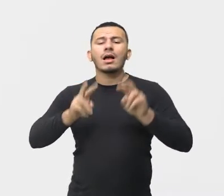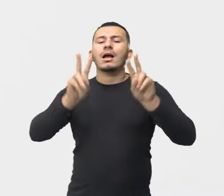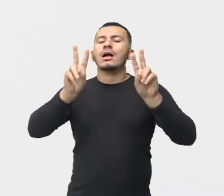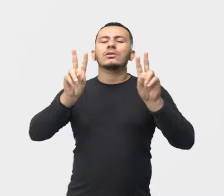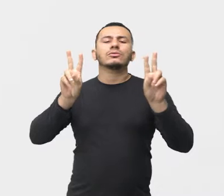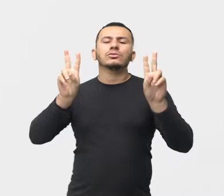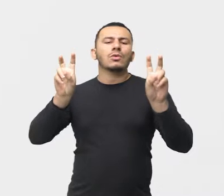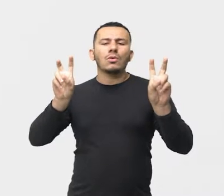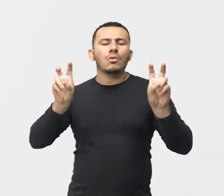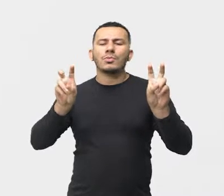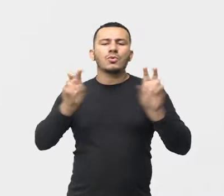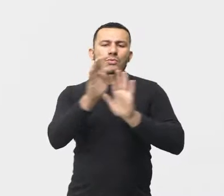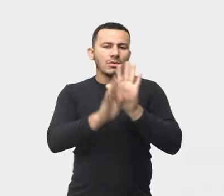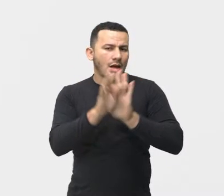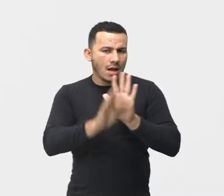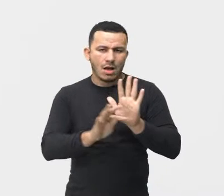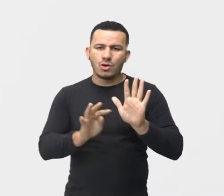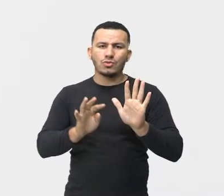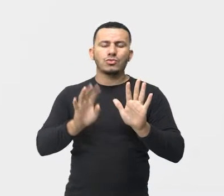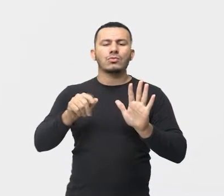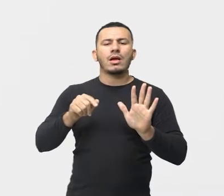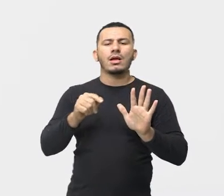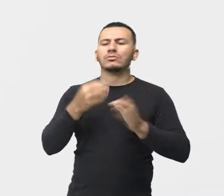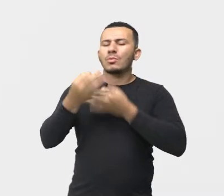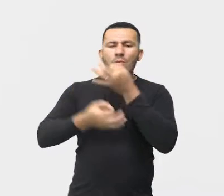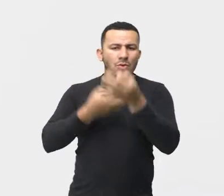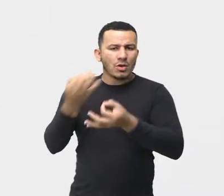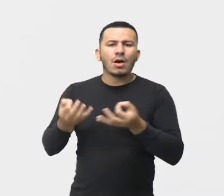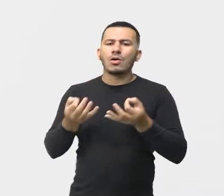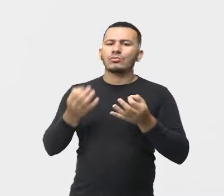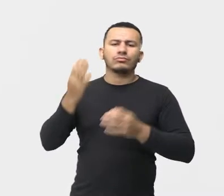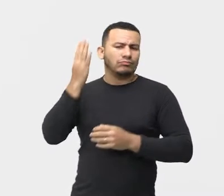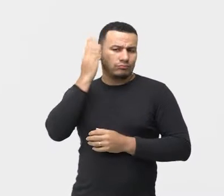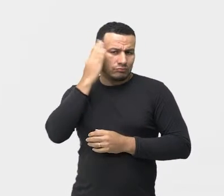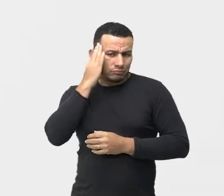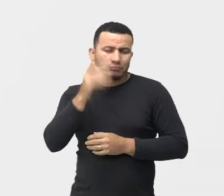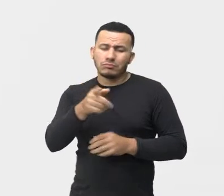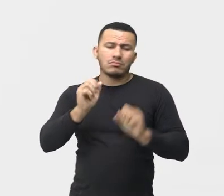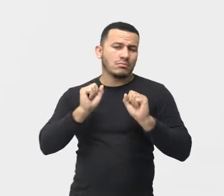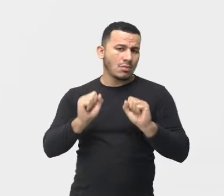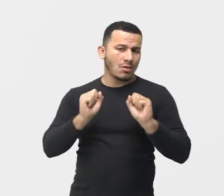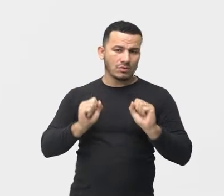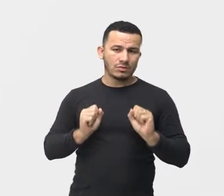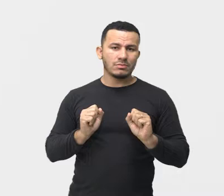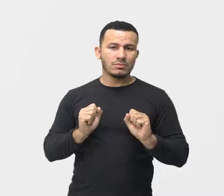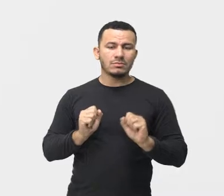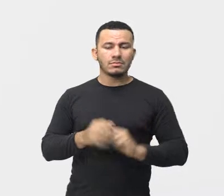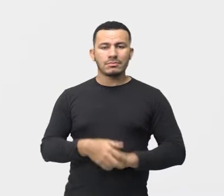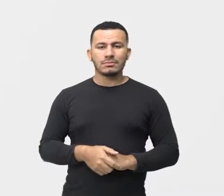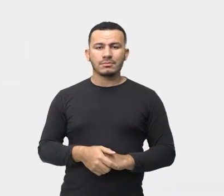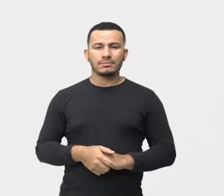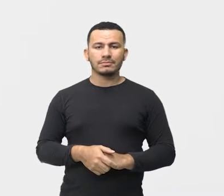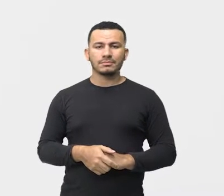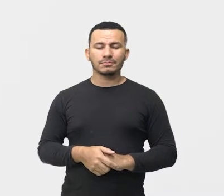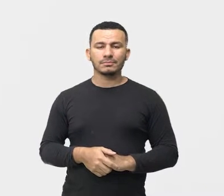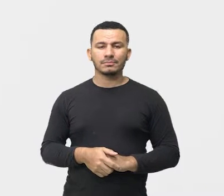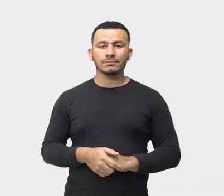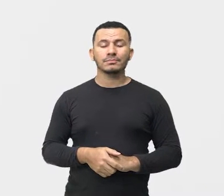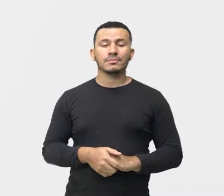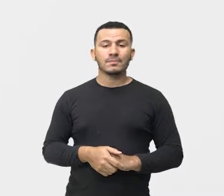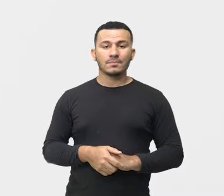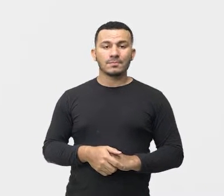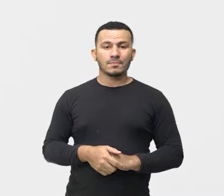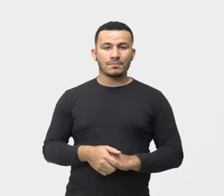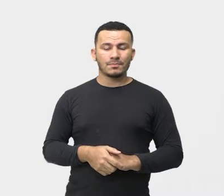é a emissão da opinião, é dizer o que se pensa a respeito daquele fato que foi noticiado, tá bom? Então, volto